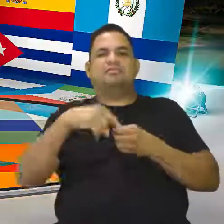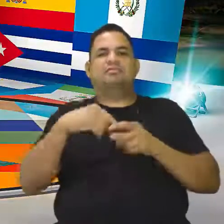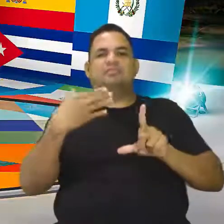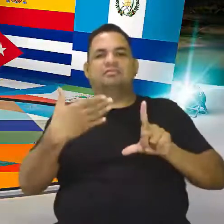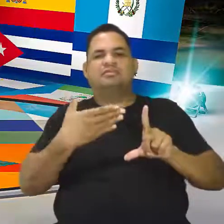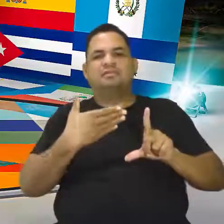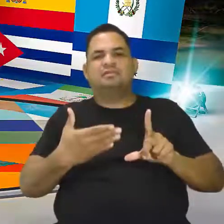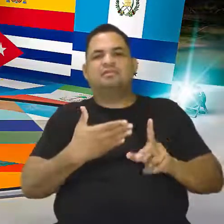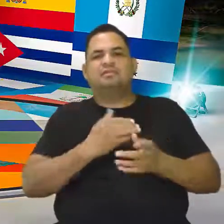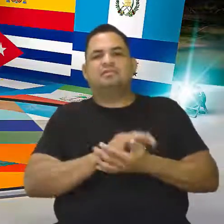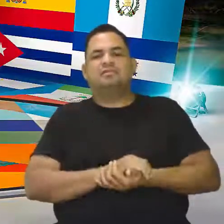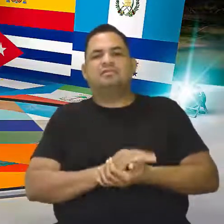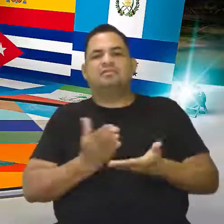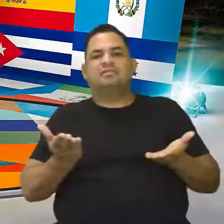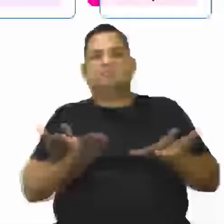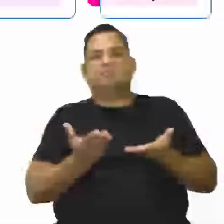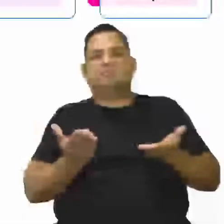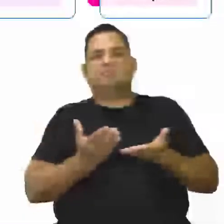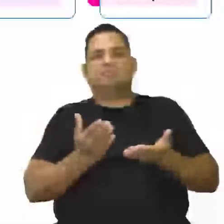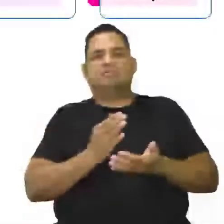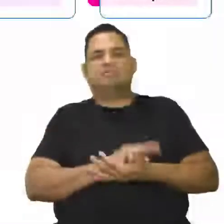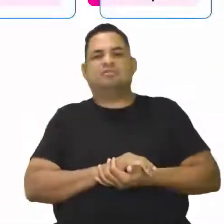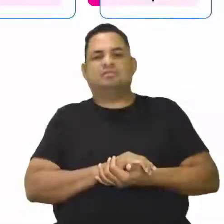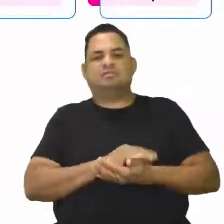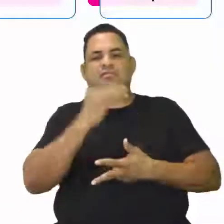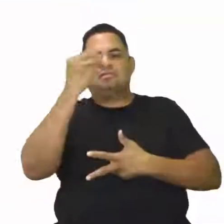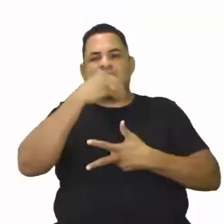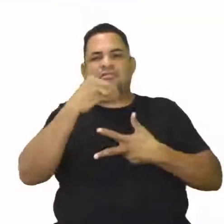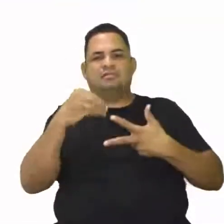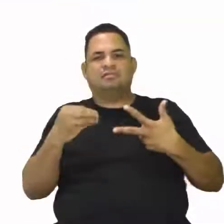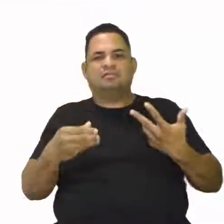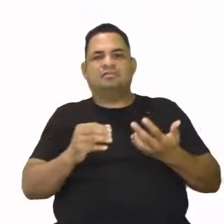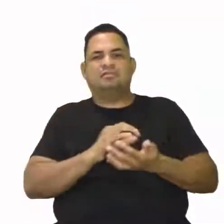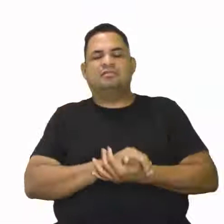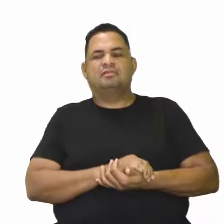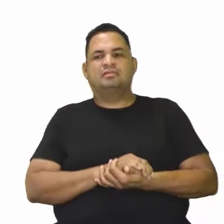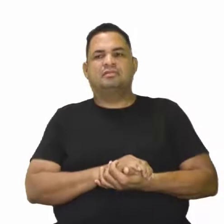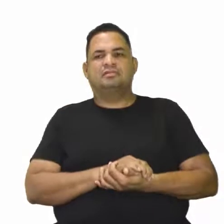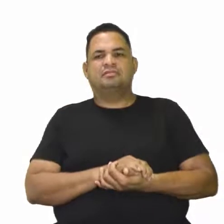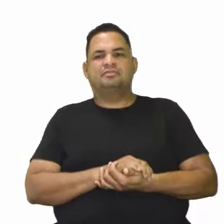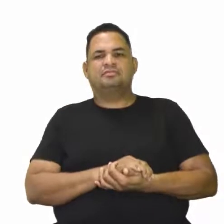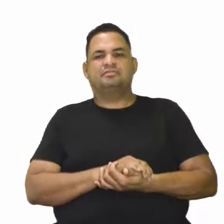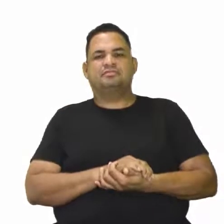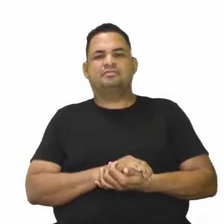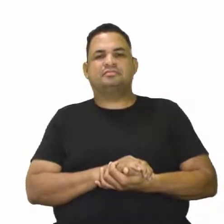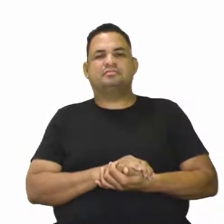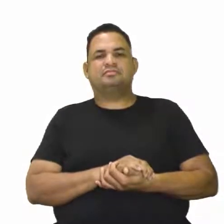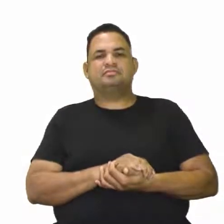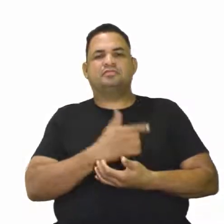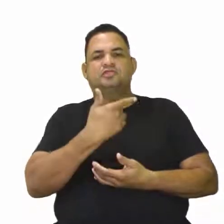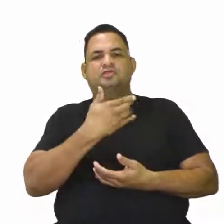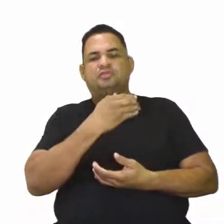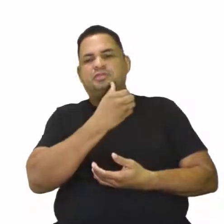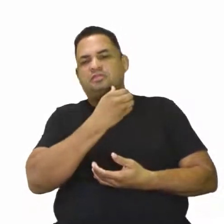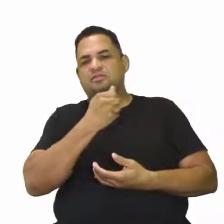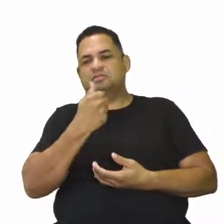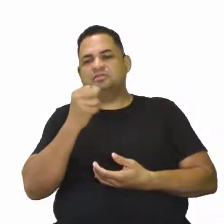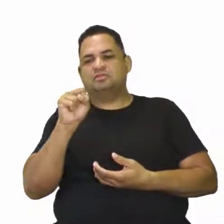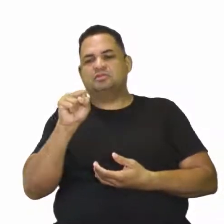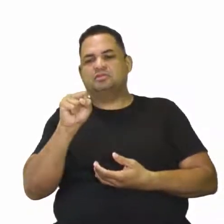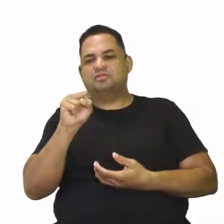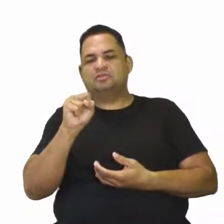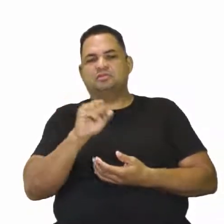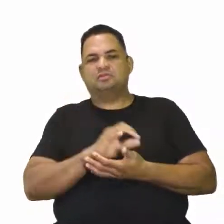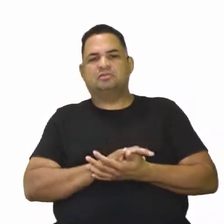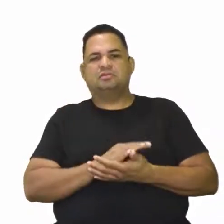slide. Agora nós vamos de Enem, galera. Enem 2018.